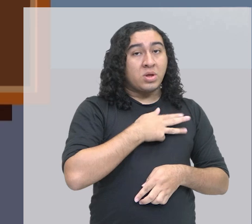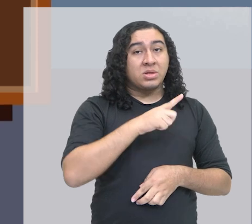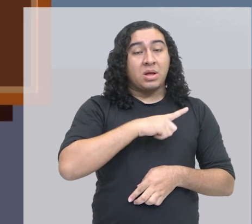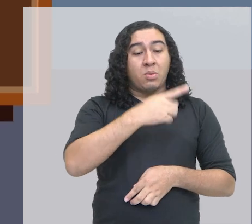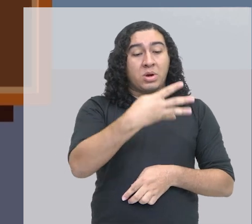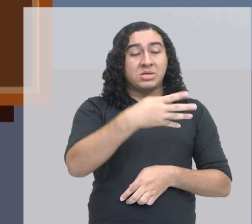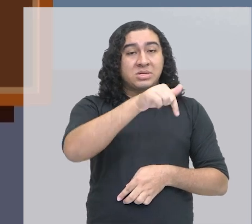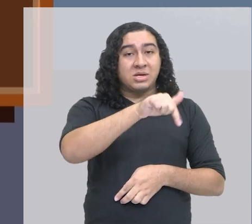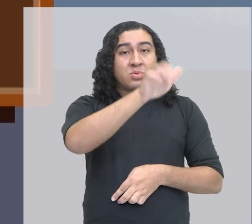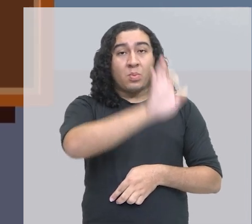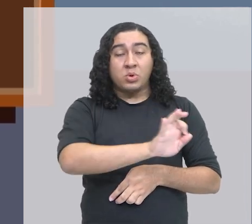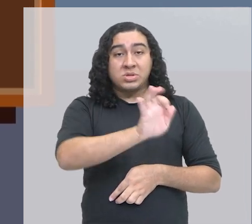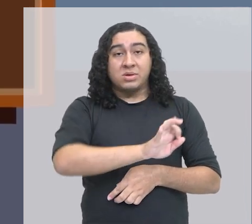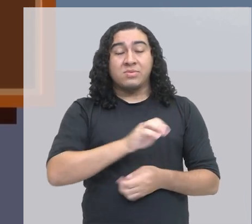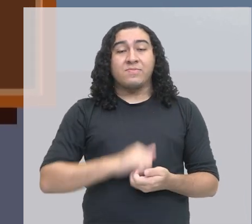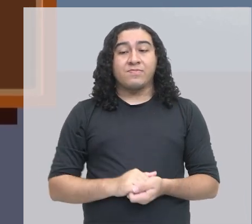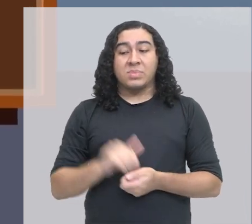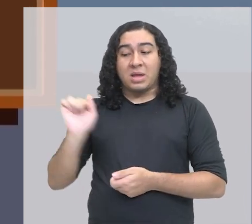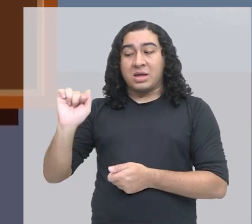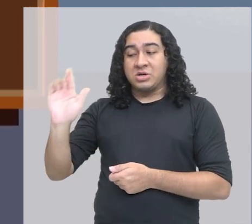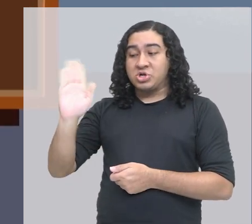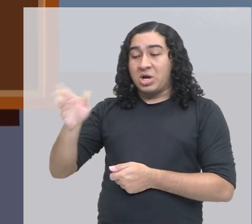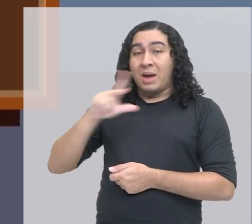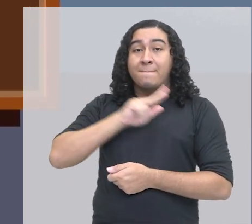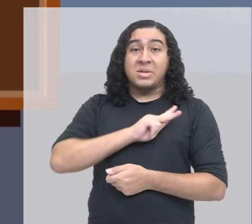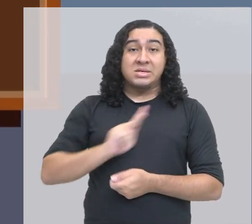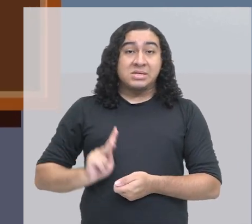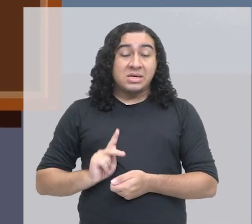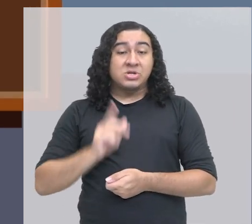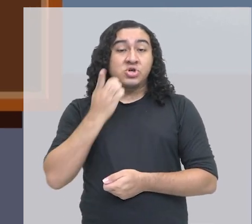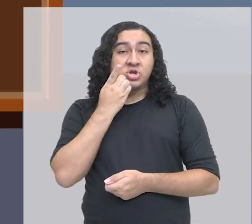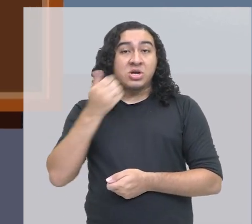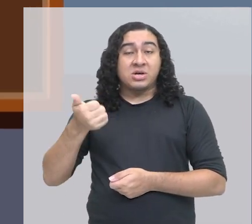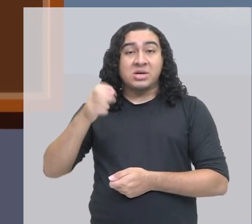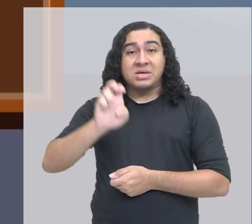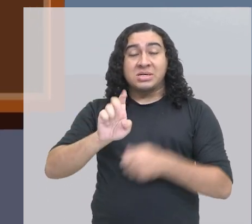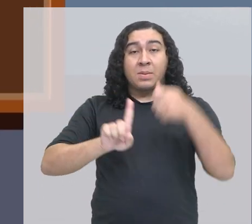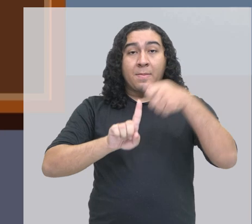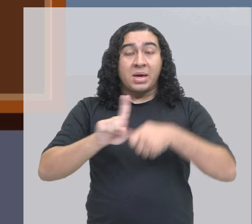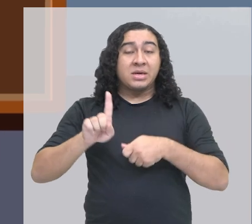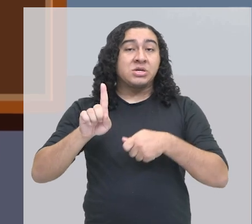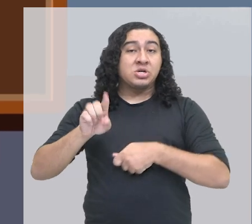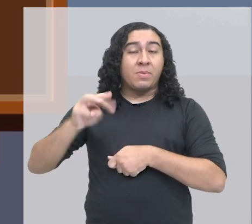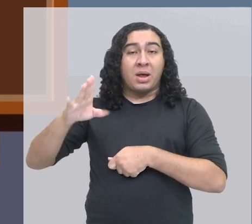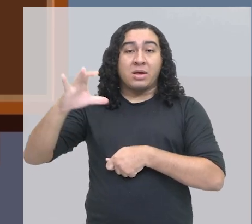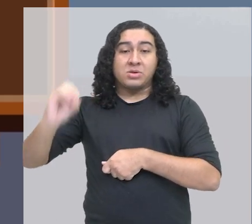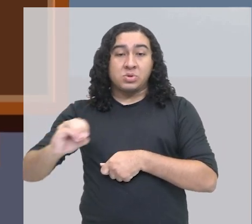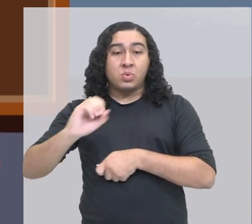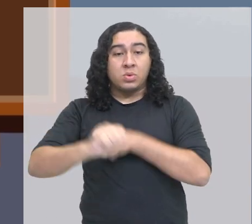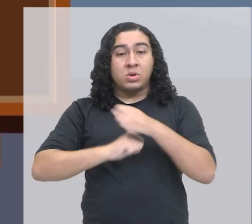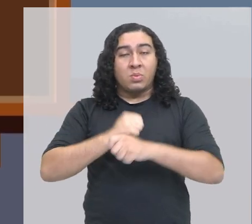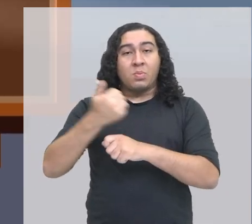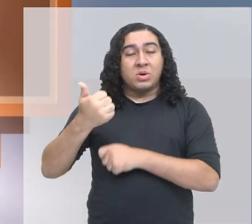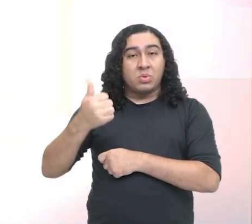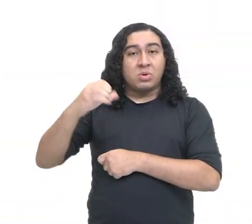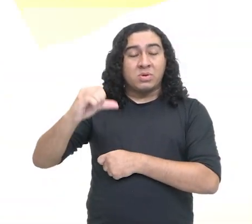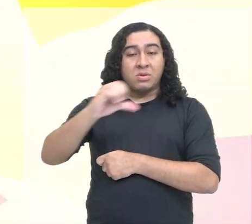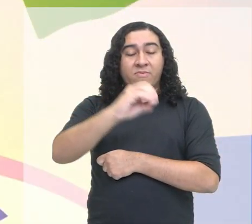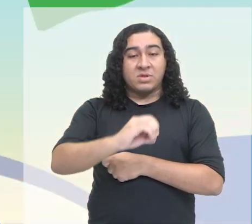47%. Collor tomou posse como presidente em 15 de março de 1990.